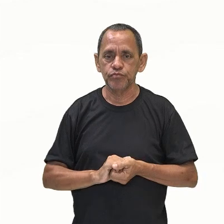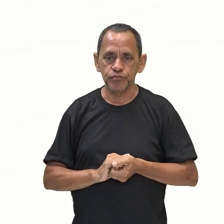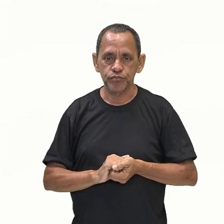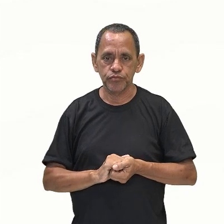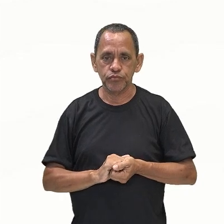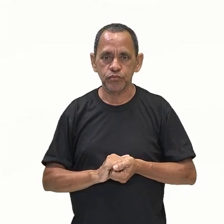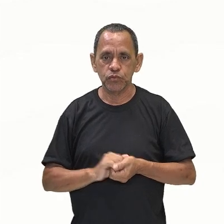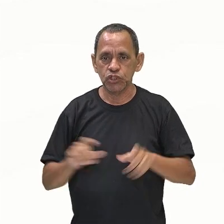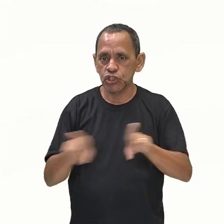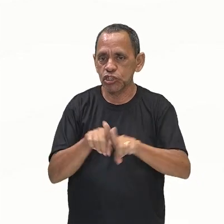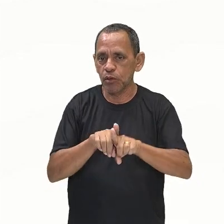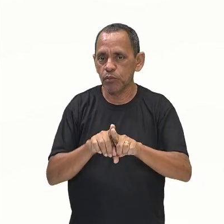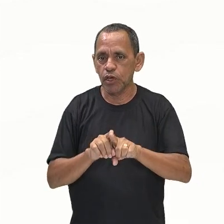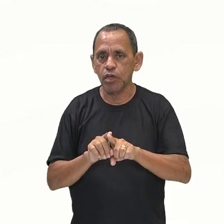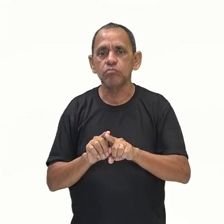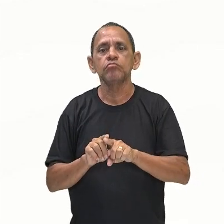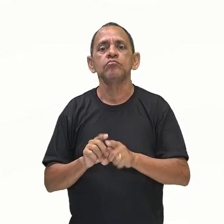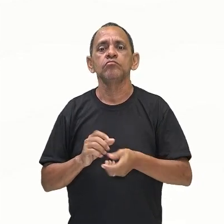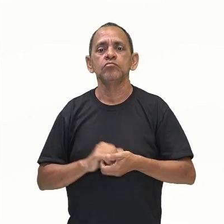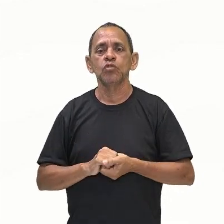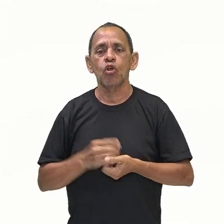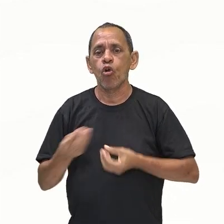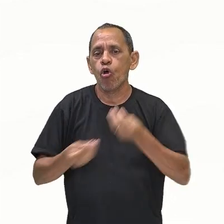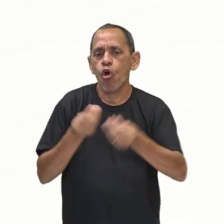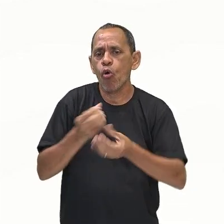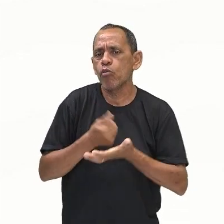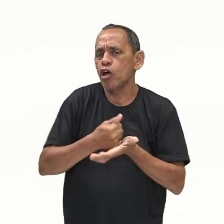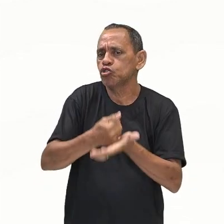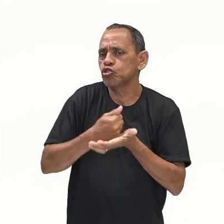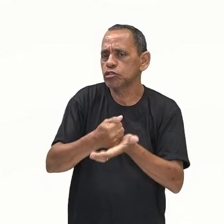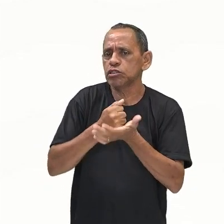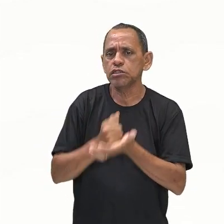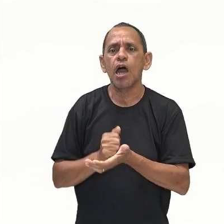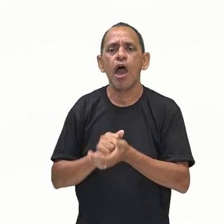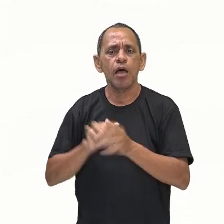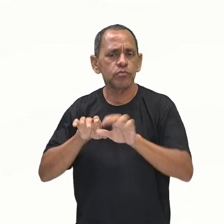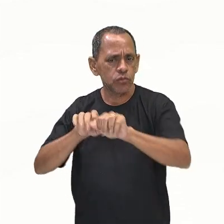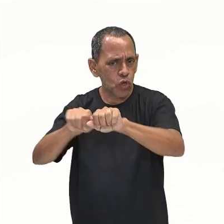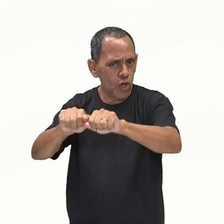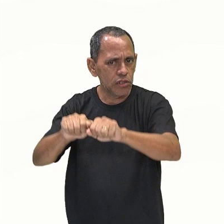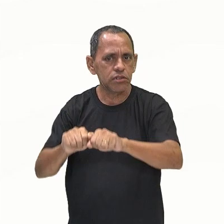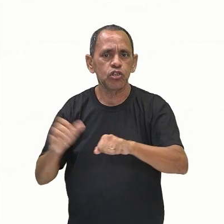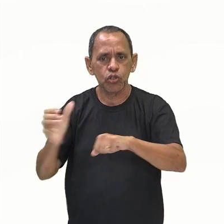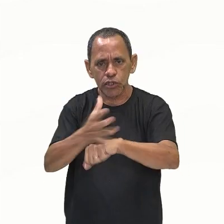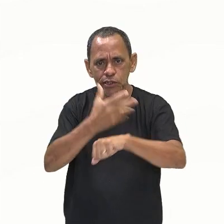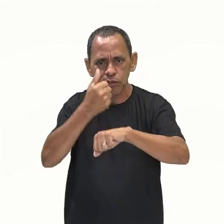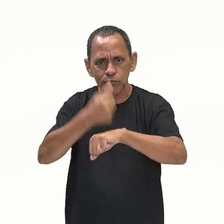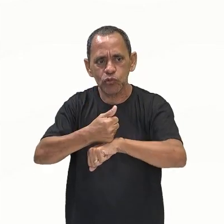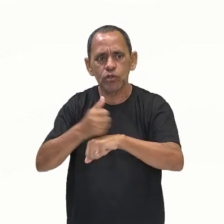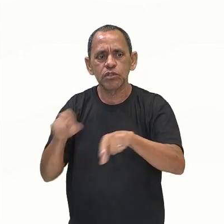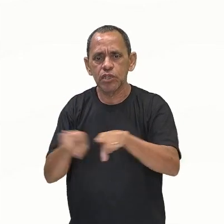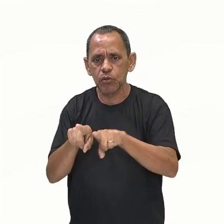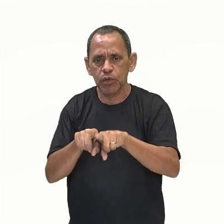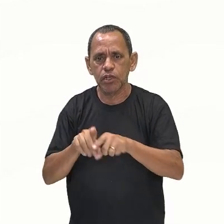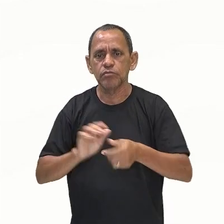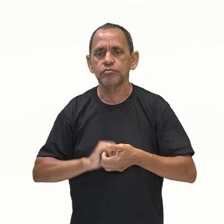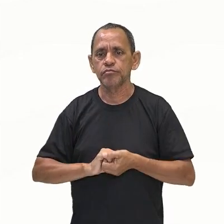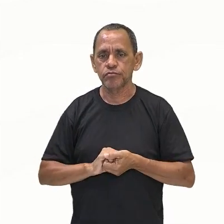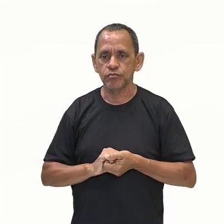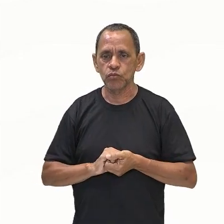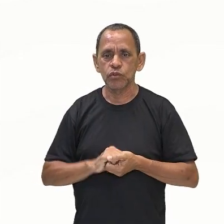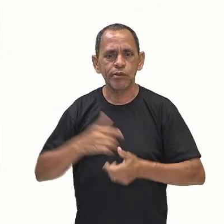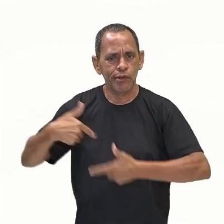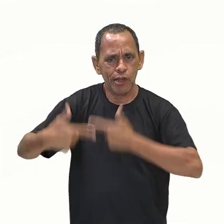se colocar à disposição e ajudar, então, os colonizadores. No entanto, a gente sabe que era um regime de trabalho